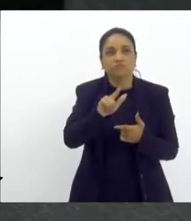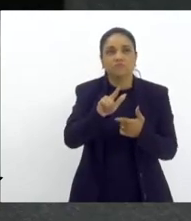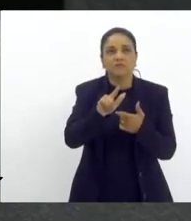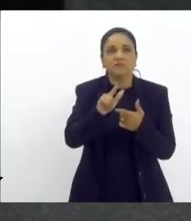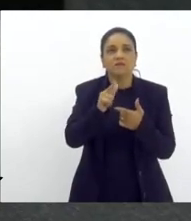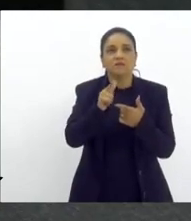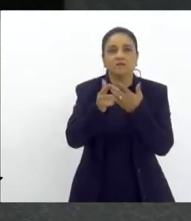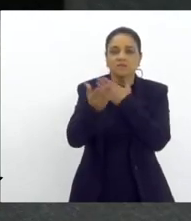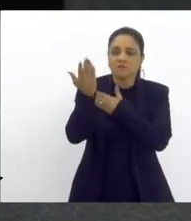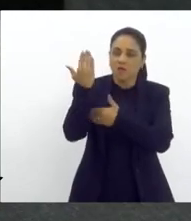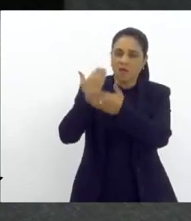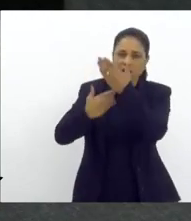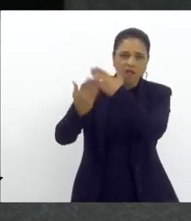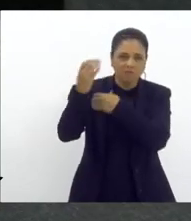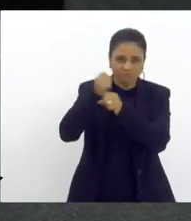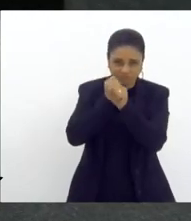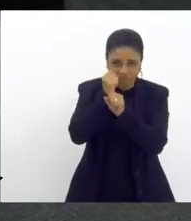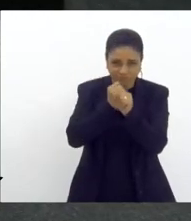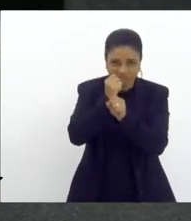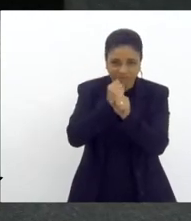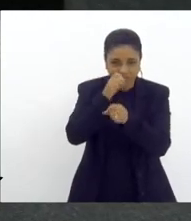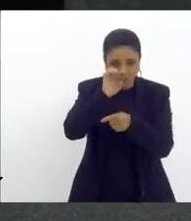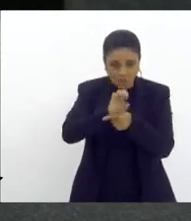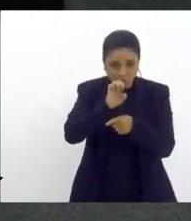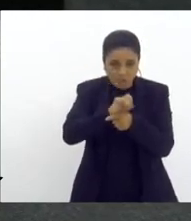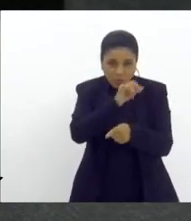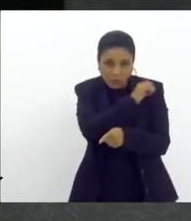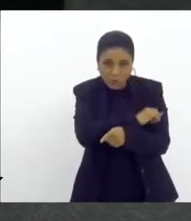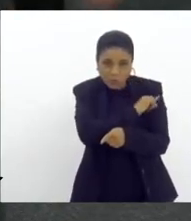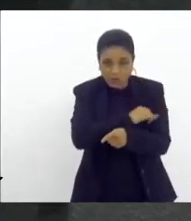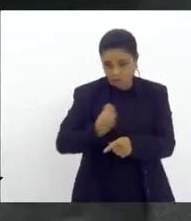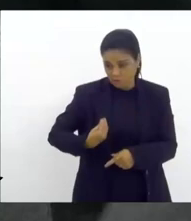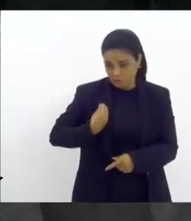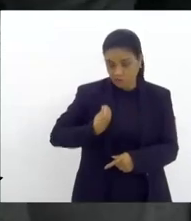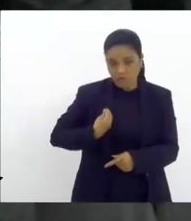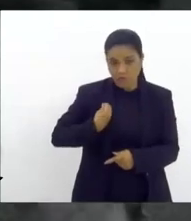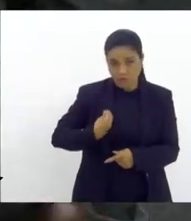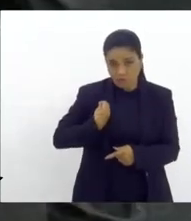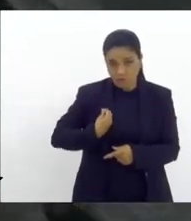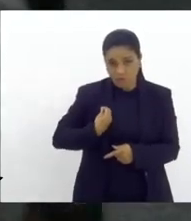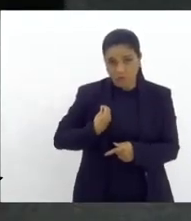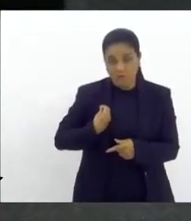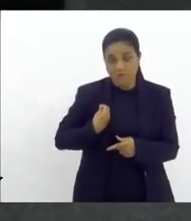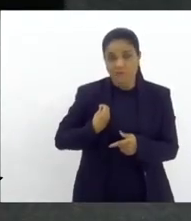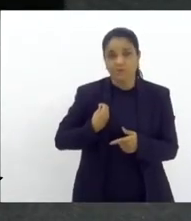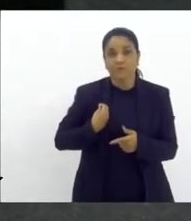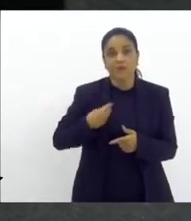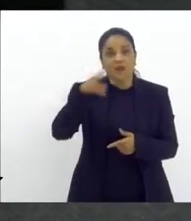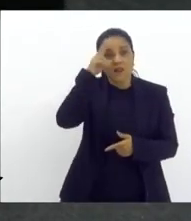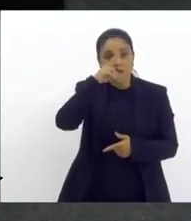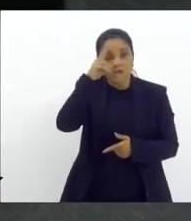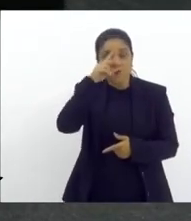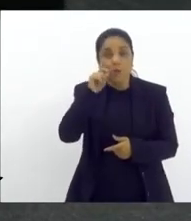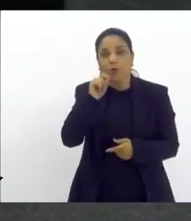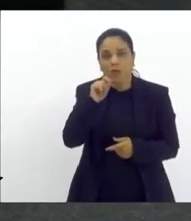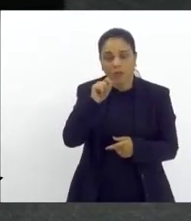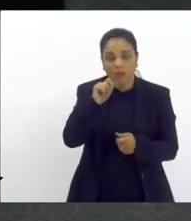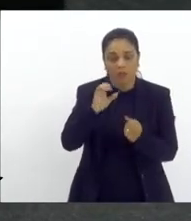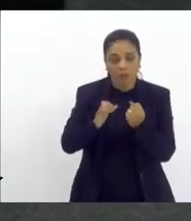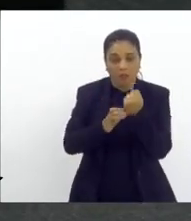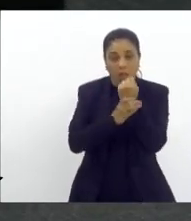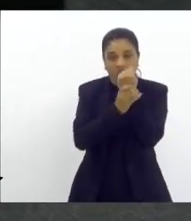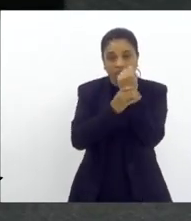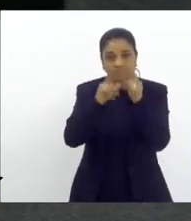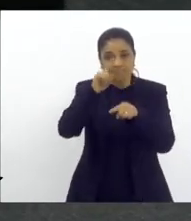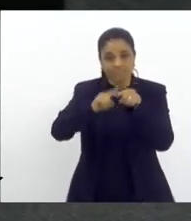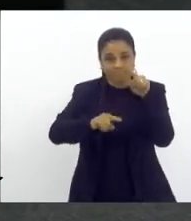no Estado do Rio de Janeiro que era a presença de equipamentos de segurança alimentar e